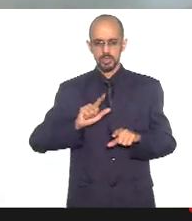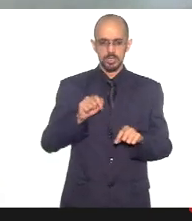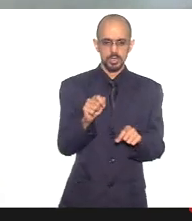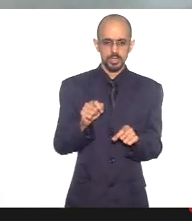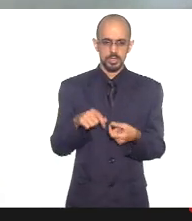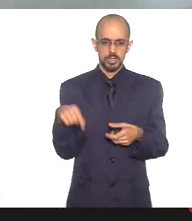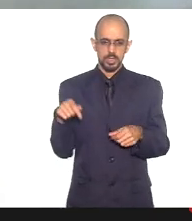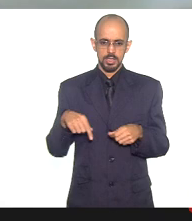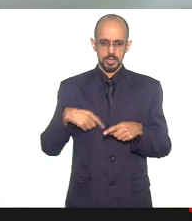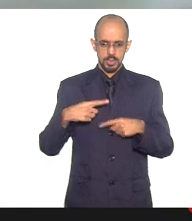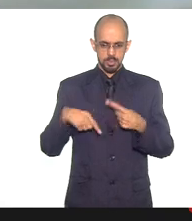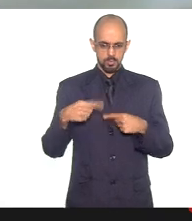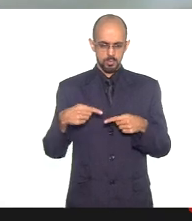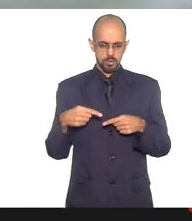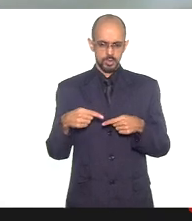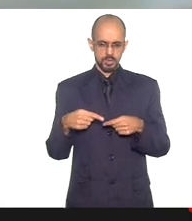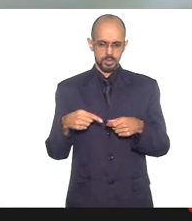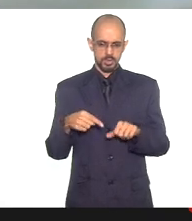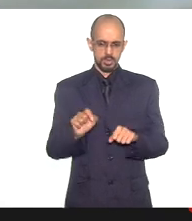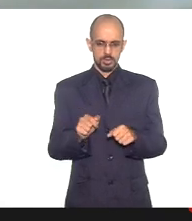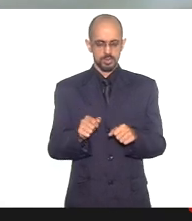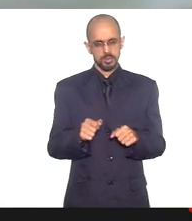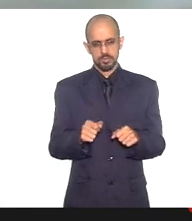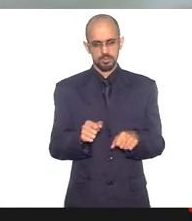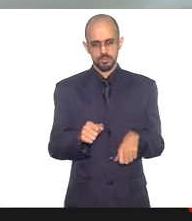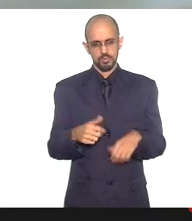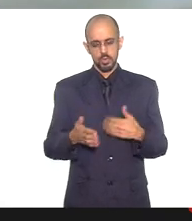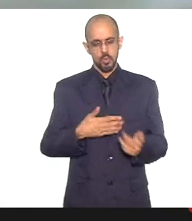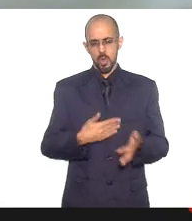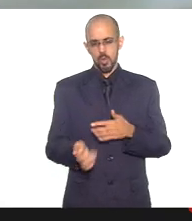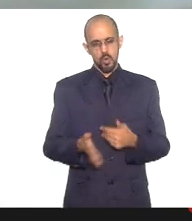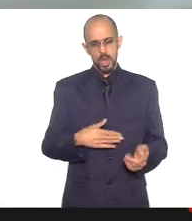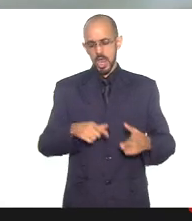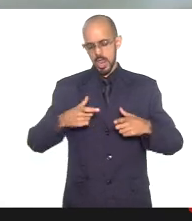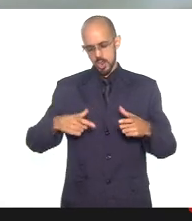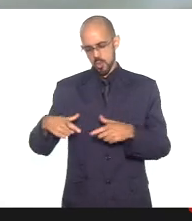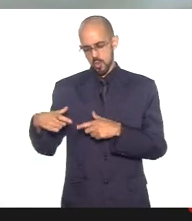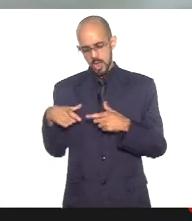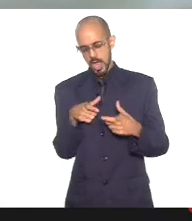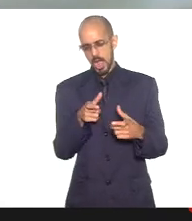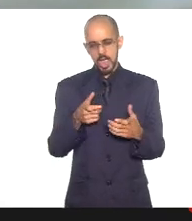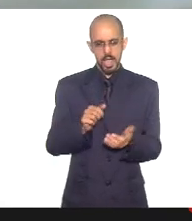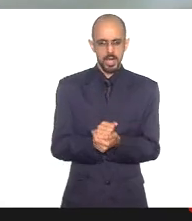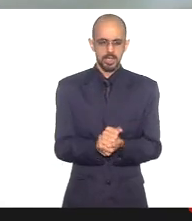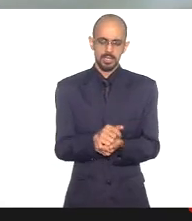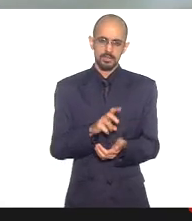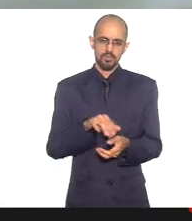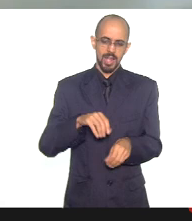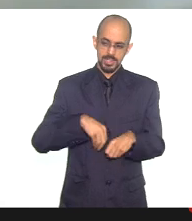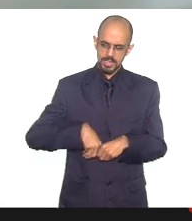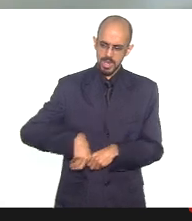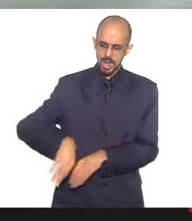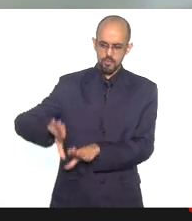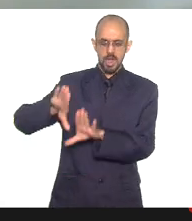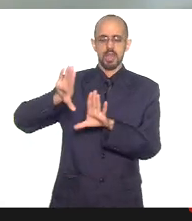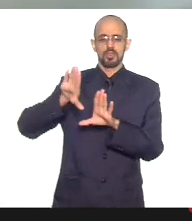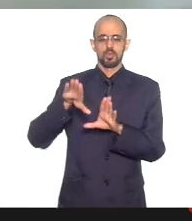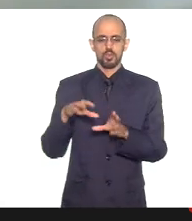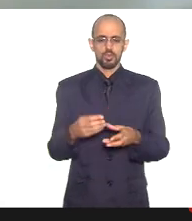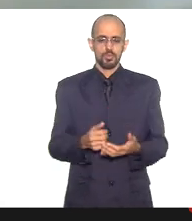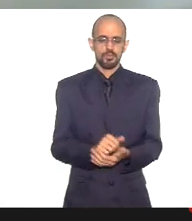terra ou em outro qualquer lugar que ele seja lançado?